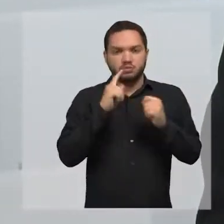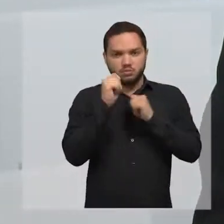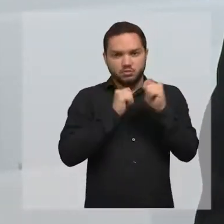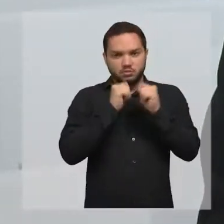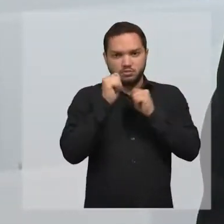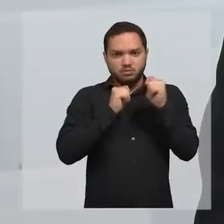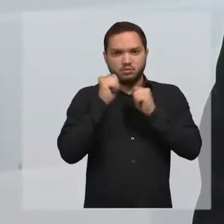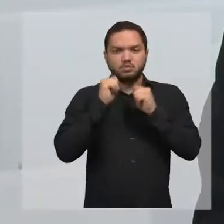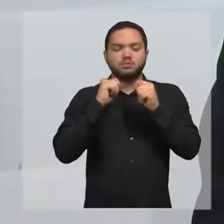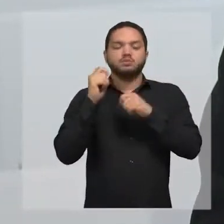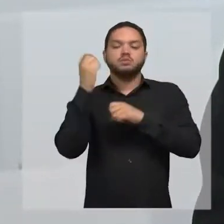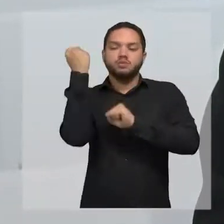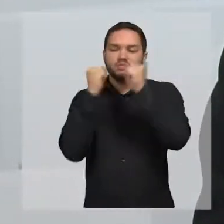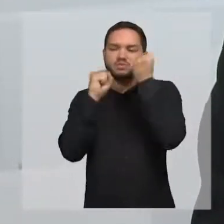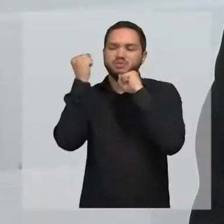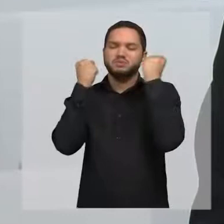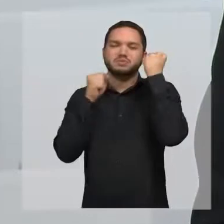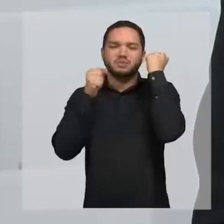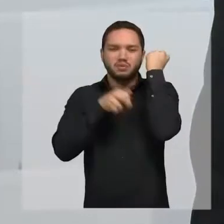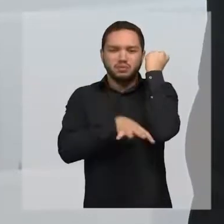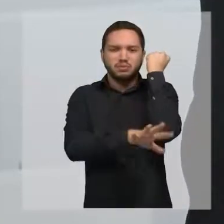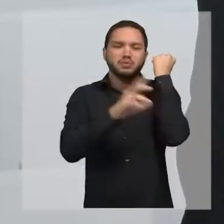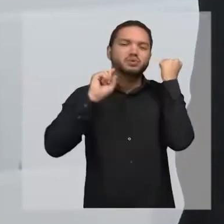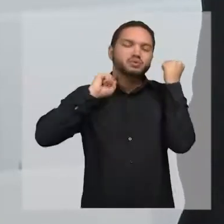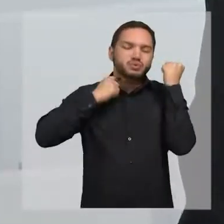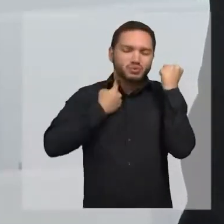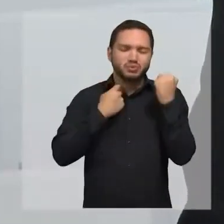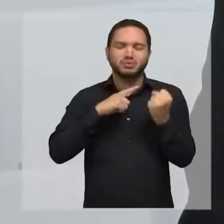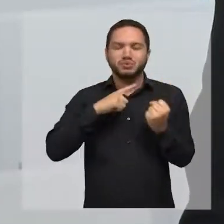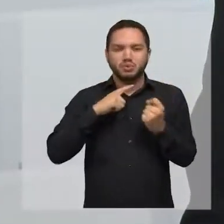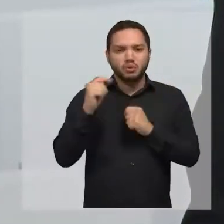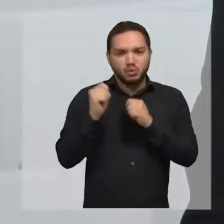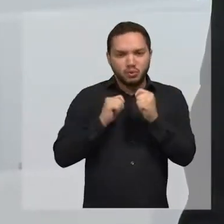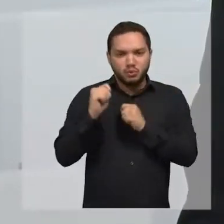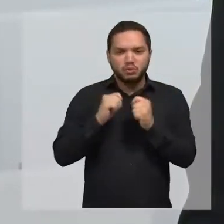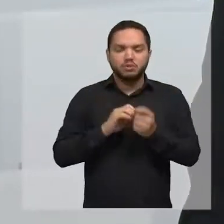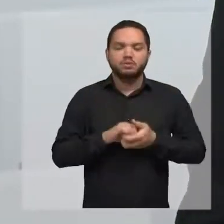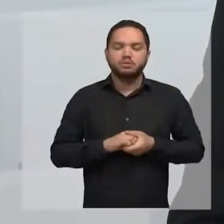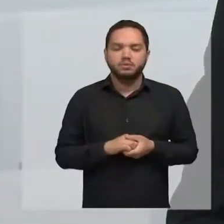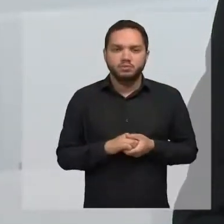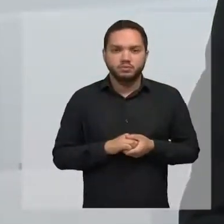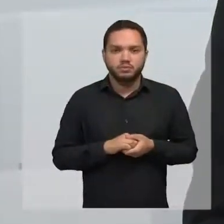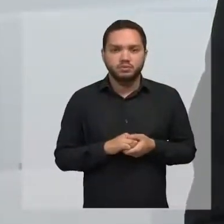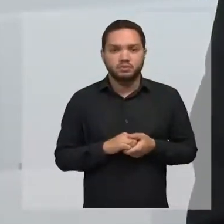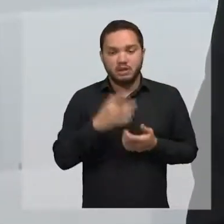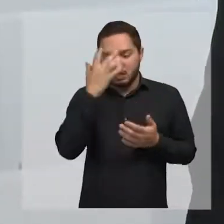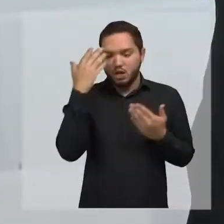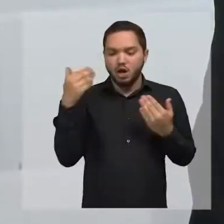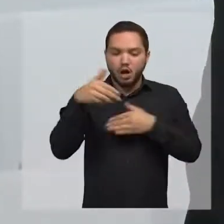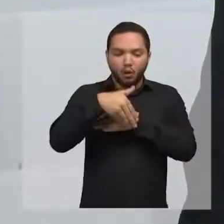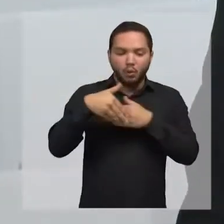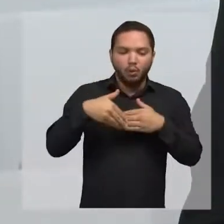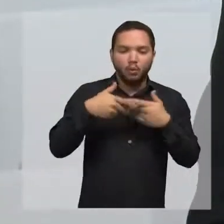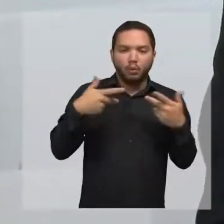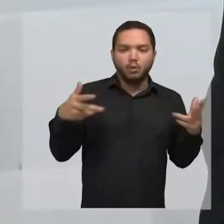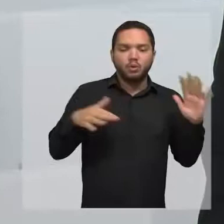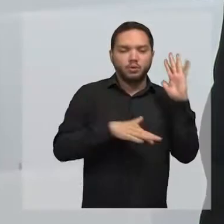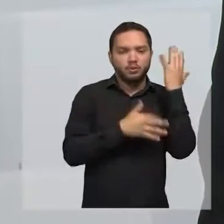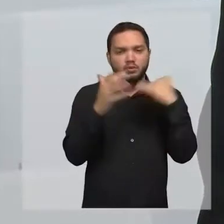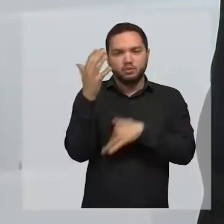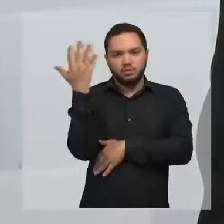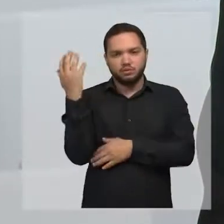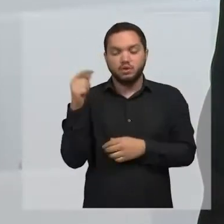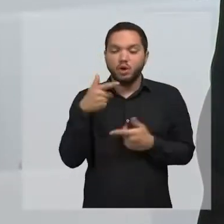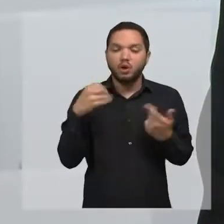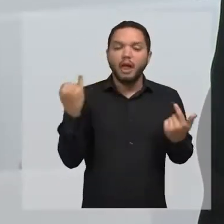bens ambientais, controle das fontes poluidoras e meio ambiente equilibrado, sobre bens de uso comum do povo